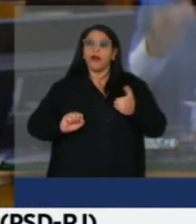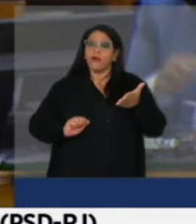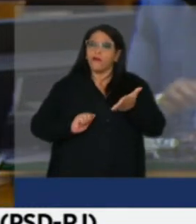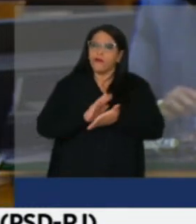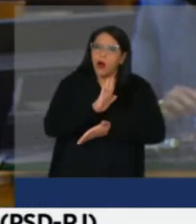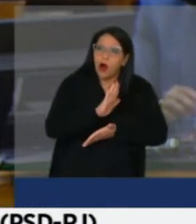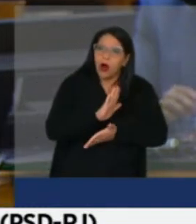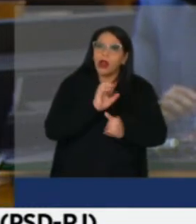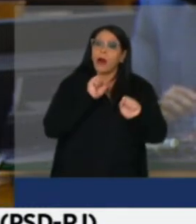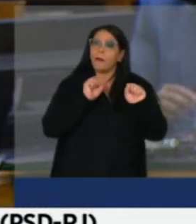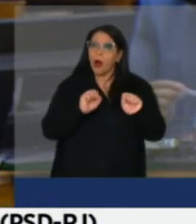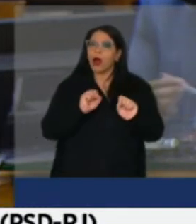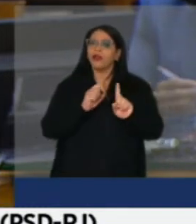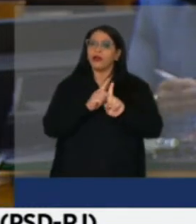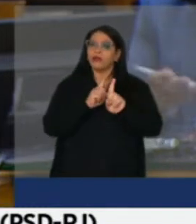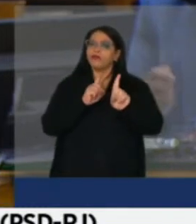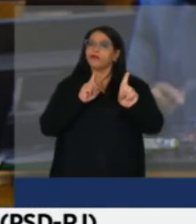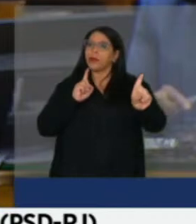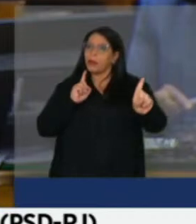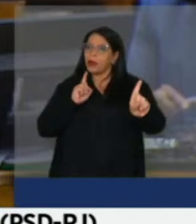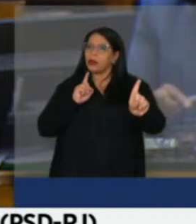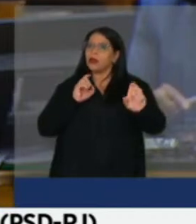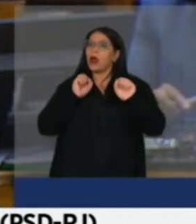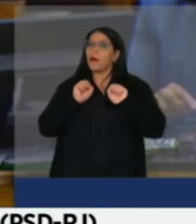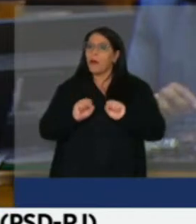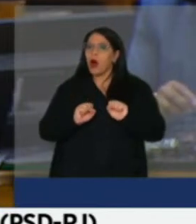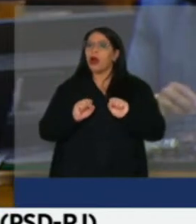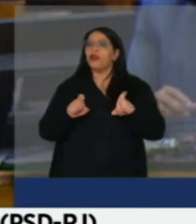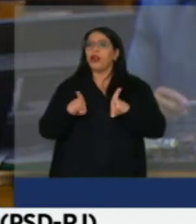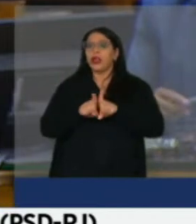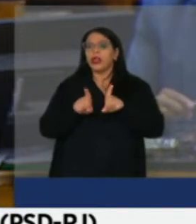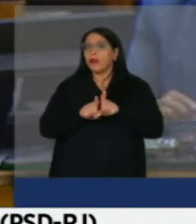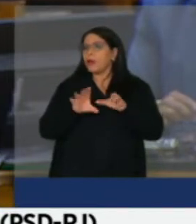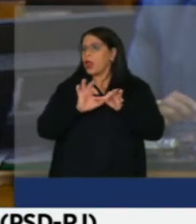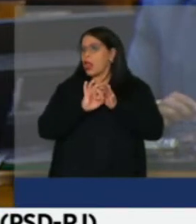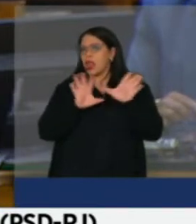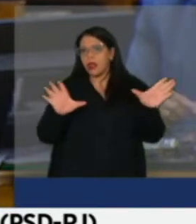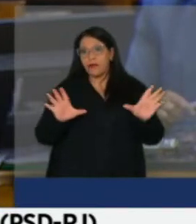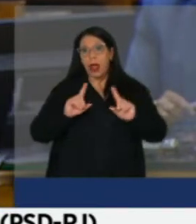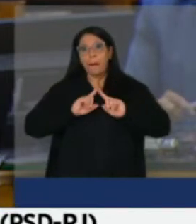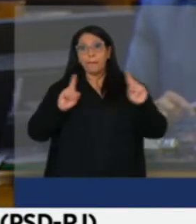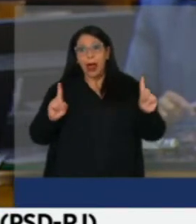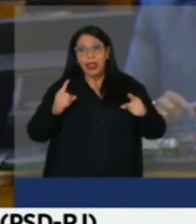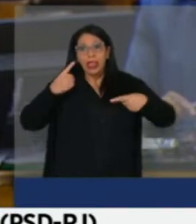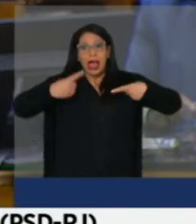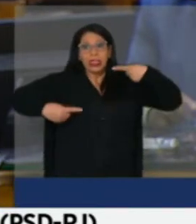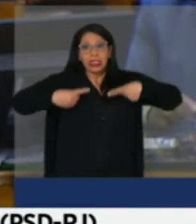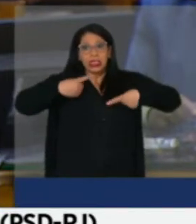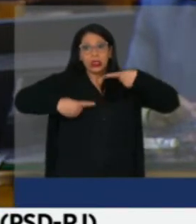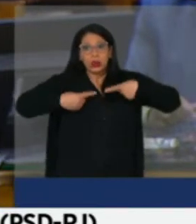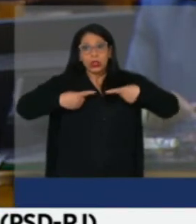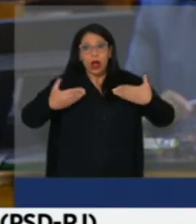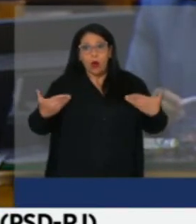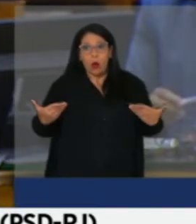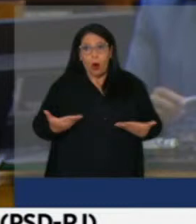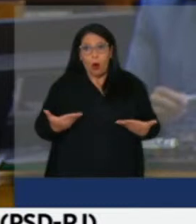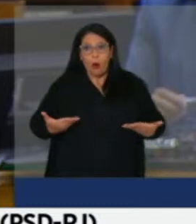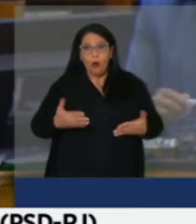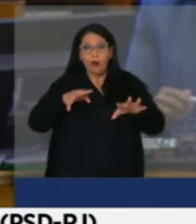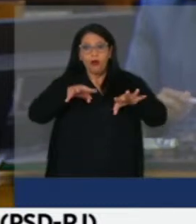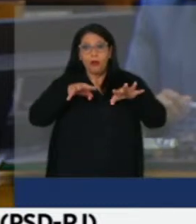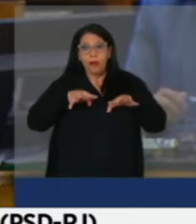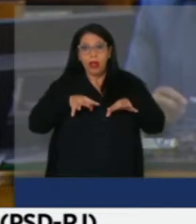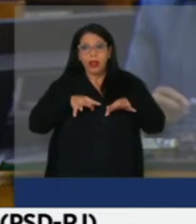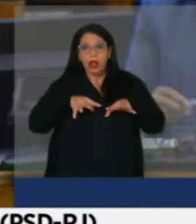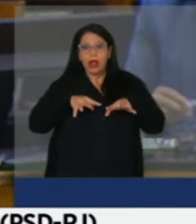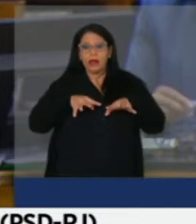pode suspender e pode absolver. Nós não fazemos aqui. Agora, o que eu não quero é que essa discussão no plenário da casa se